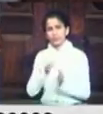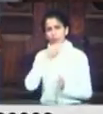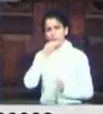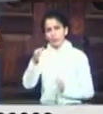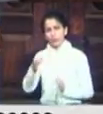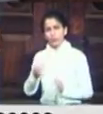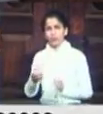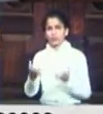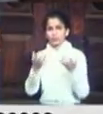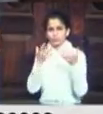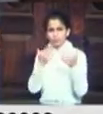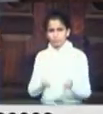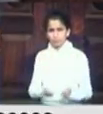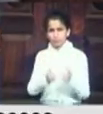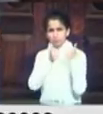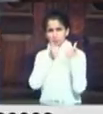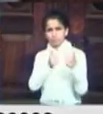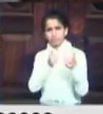pareceres favoráveis